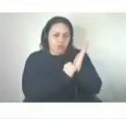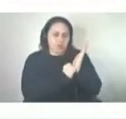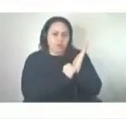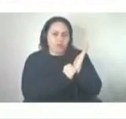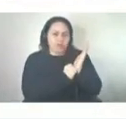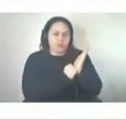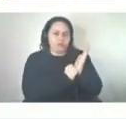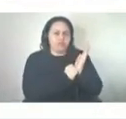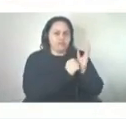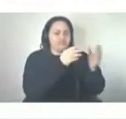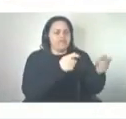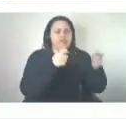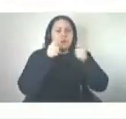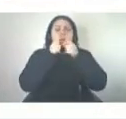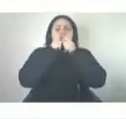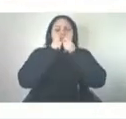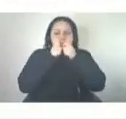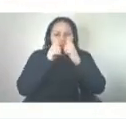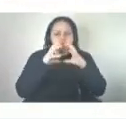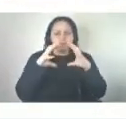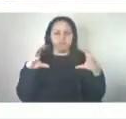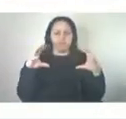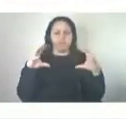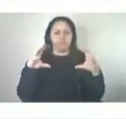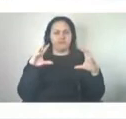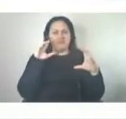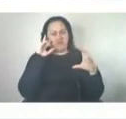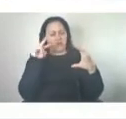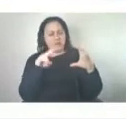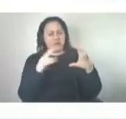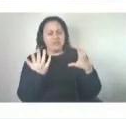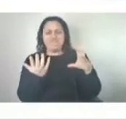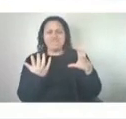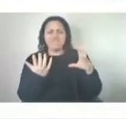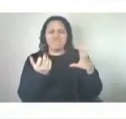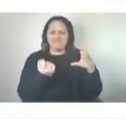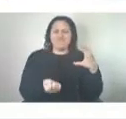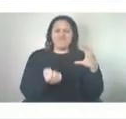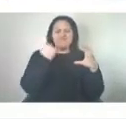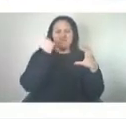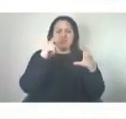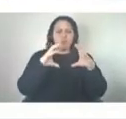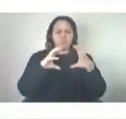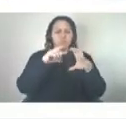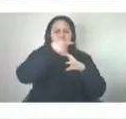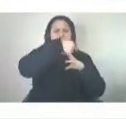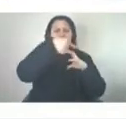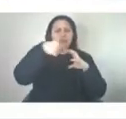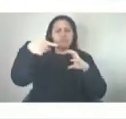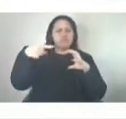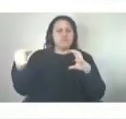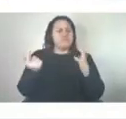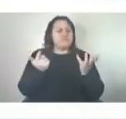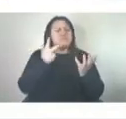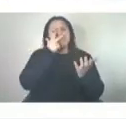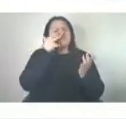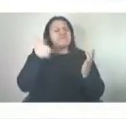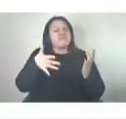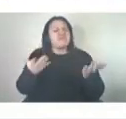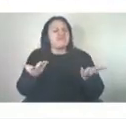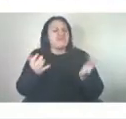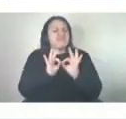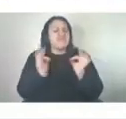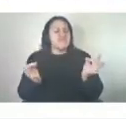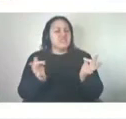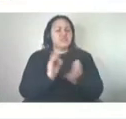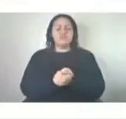balão. Mas eu sempre achei um objeto esteticamente muito grotesco, assim, né? Eu achava pobre esteticamente esse objeto. E